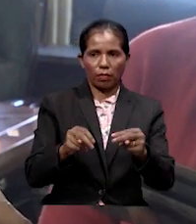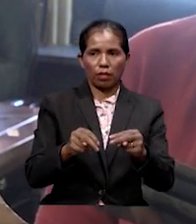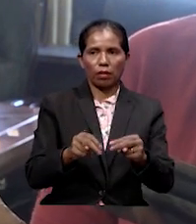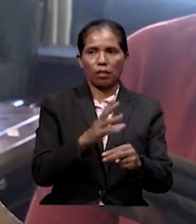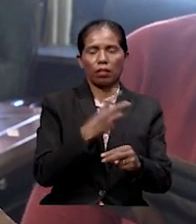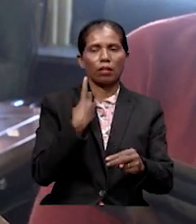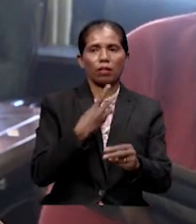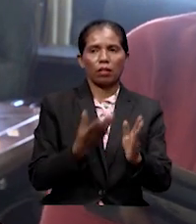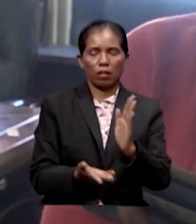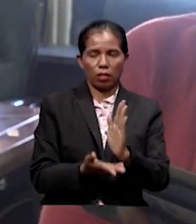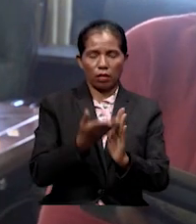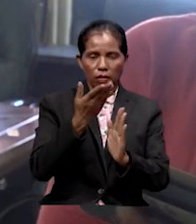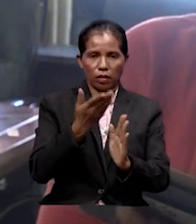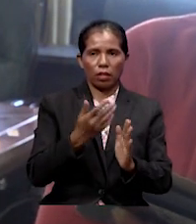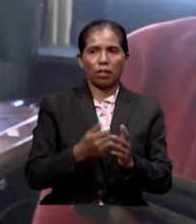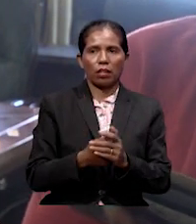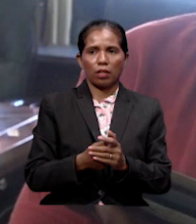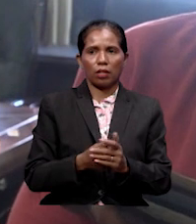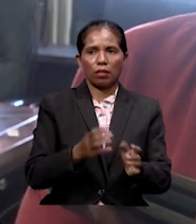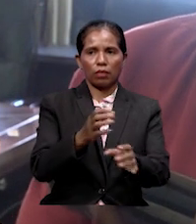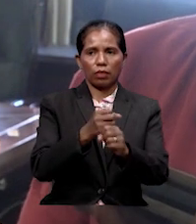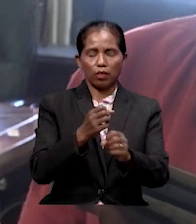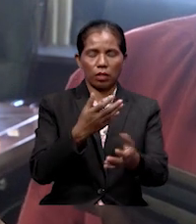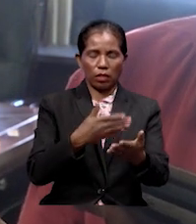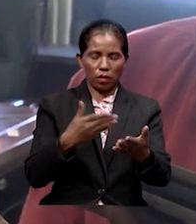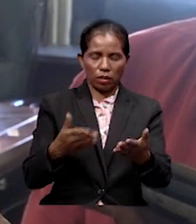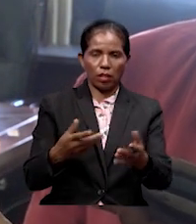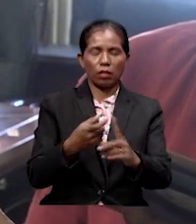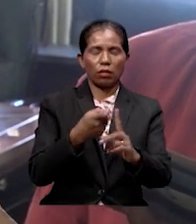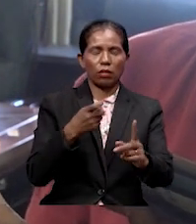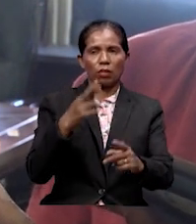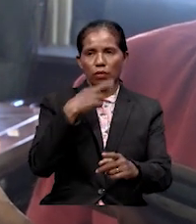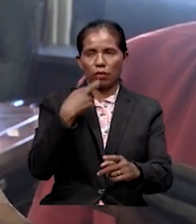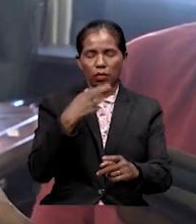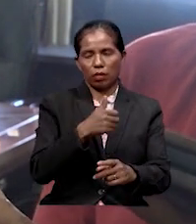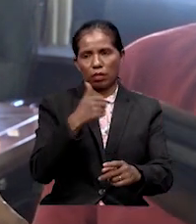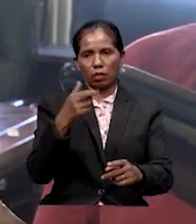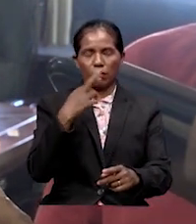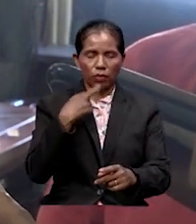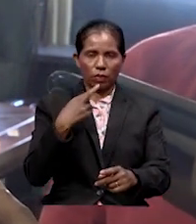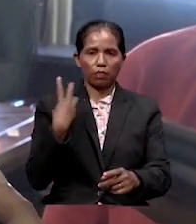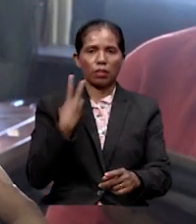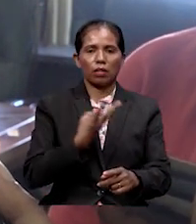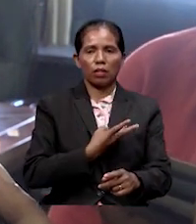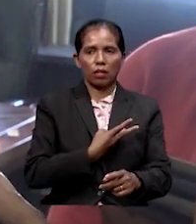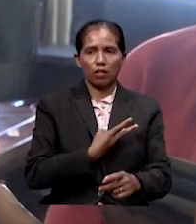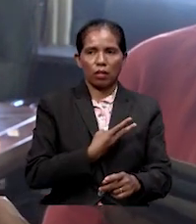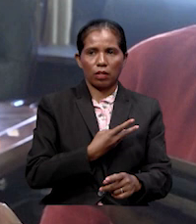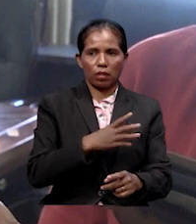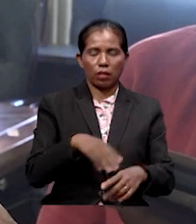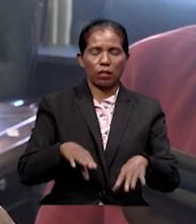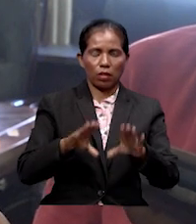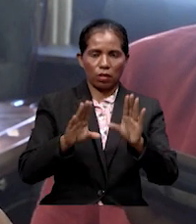ni tasai para tu bele kobre fale tasa importasan. 5 fos ni. Sirsilu ni sen mesti fos ni mak kita produk lokal asai